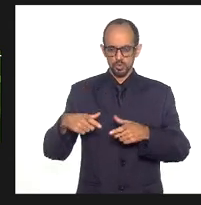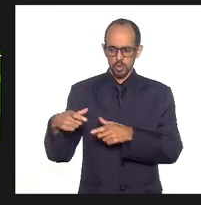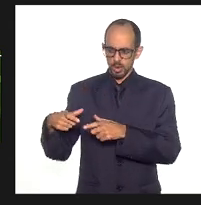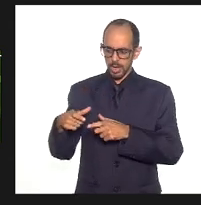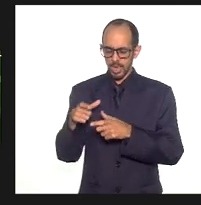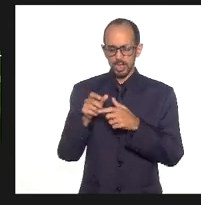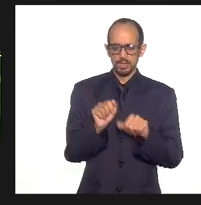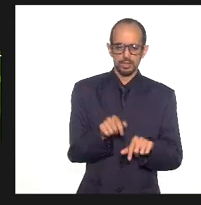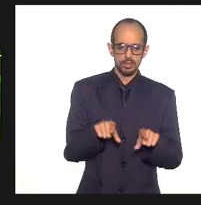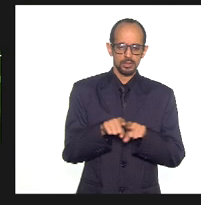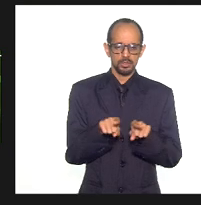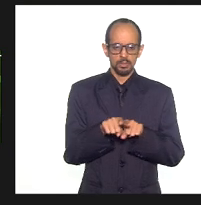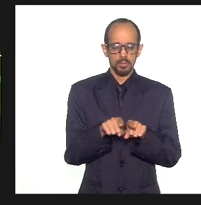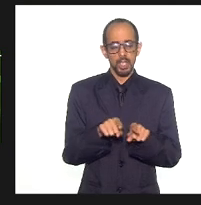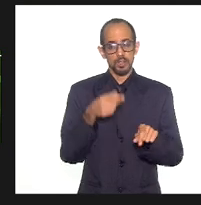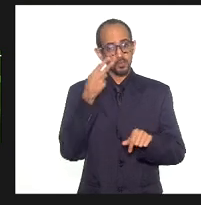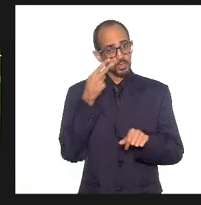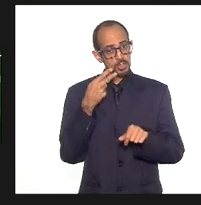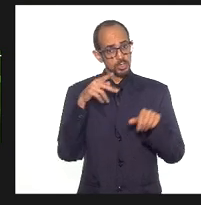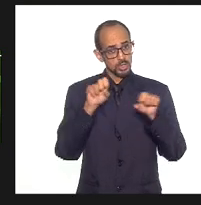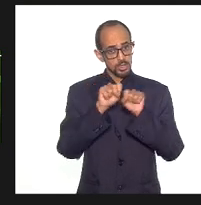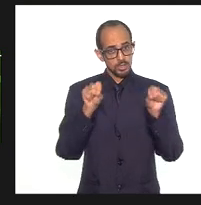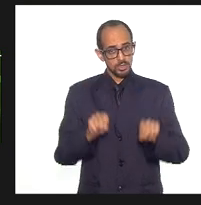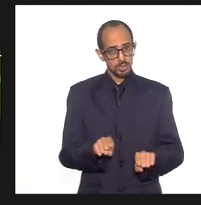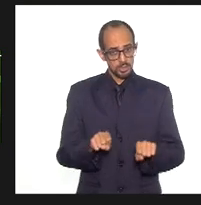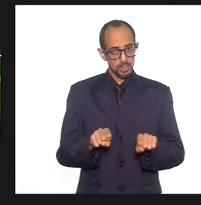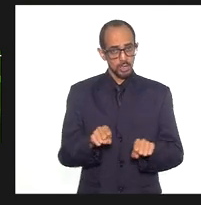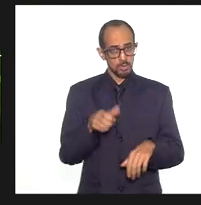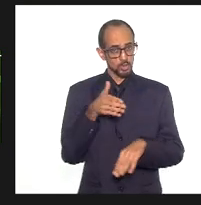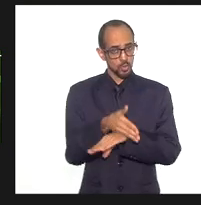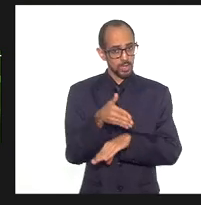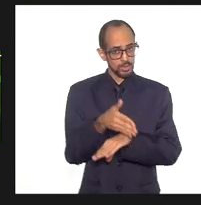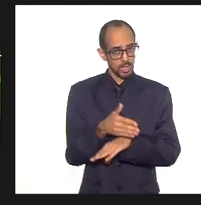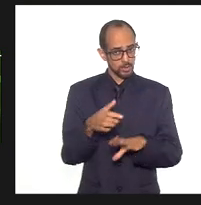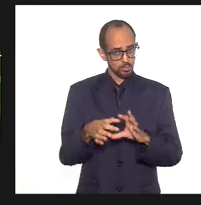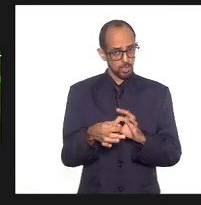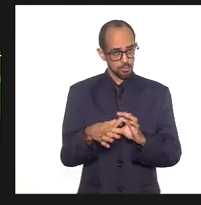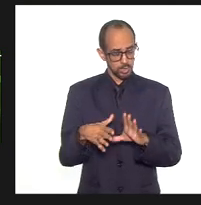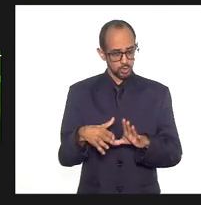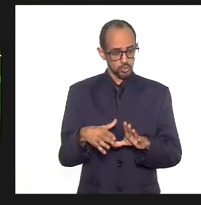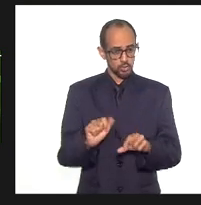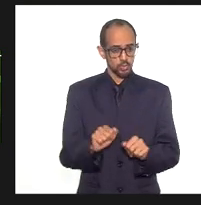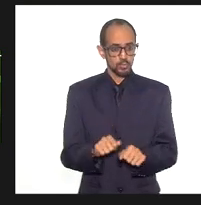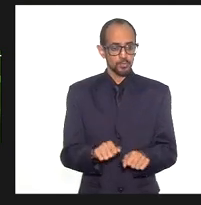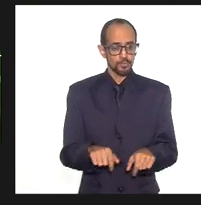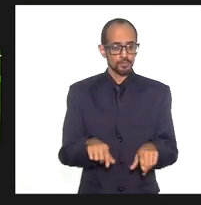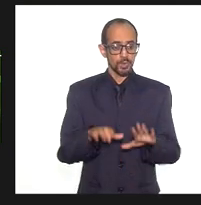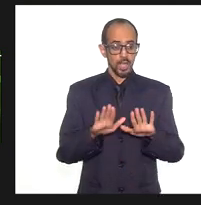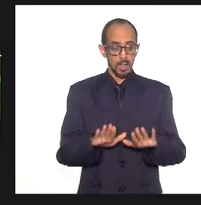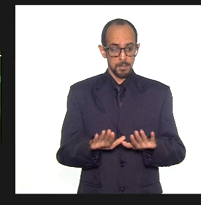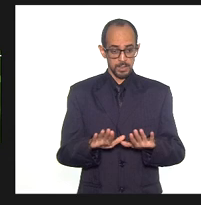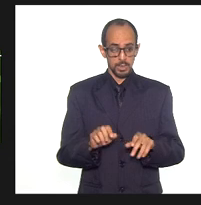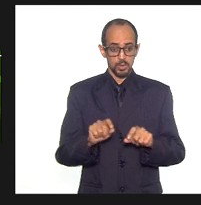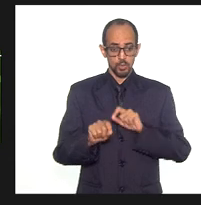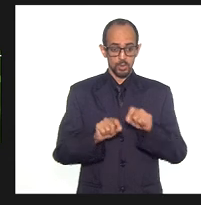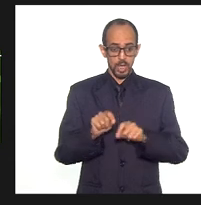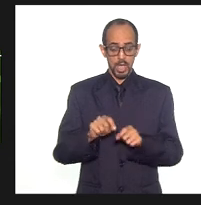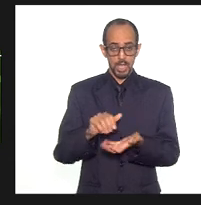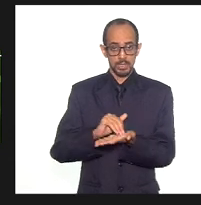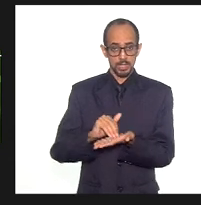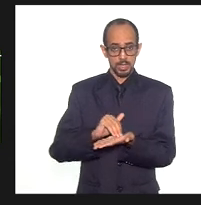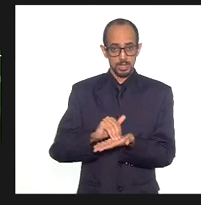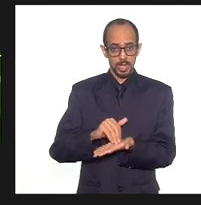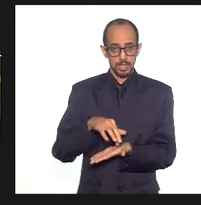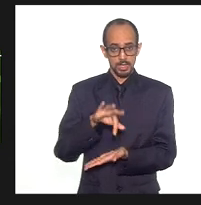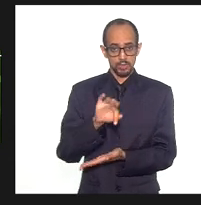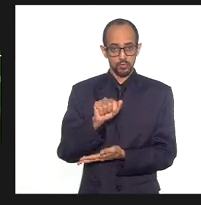as visitas de sistema com acesso permitido. Já a Secretaria de Fazenda, ela dispõe hoje